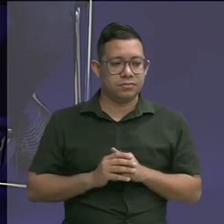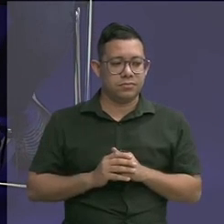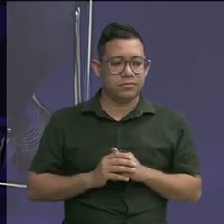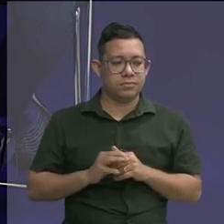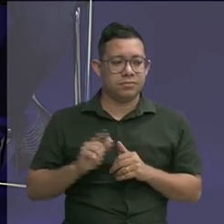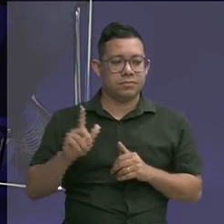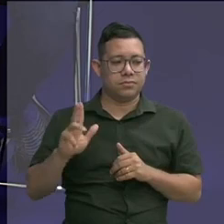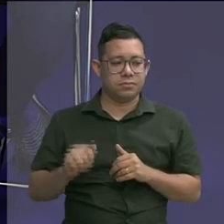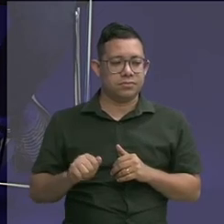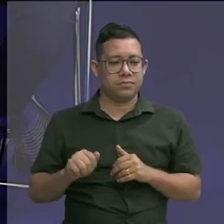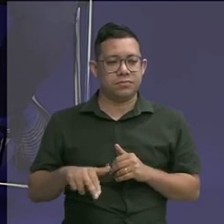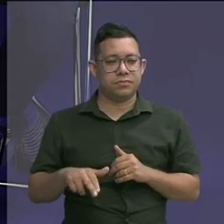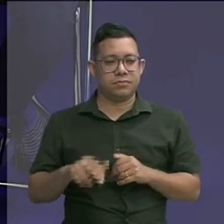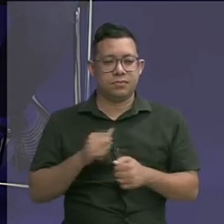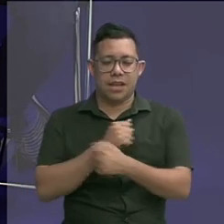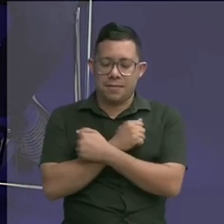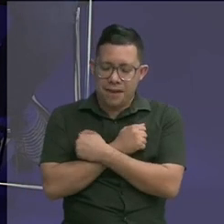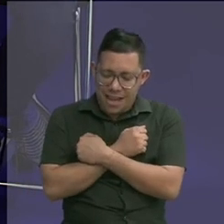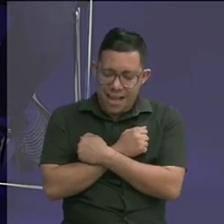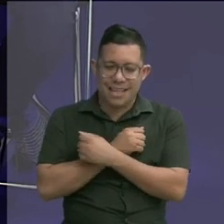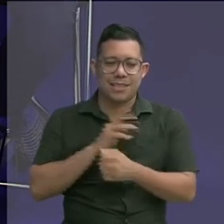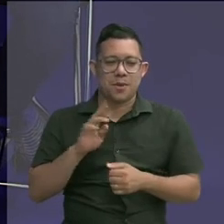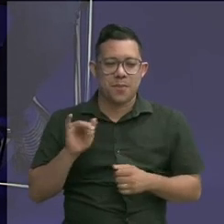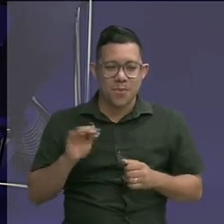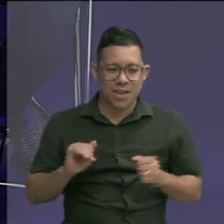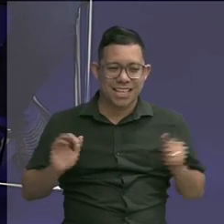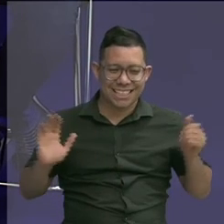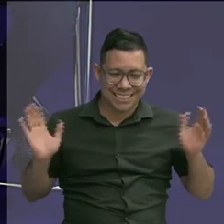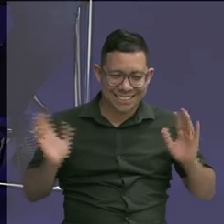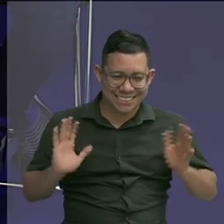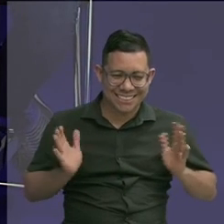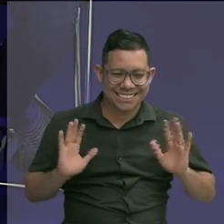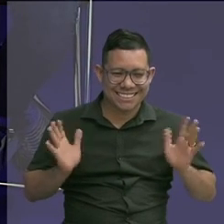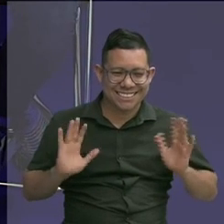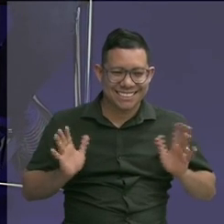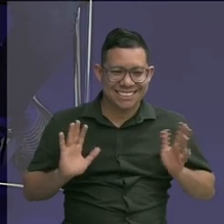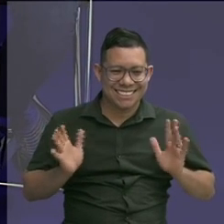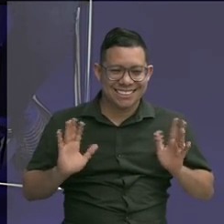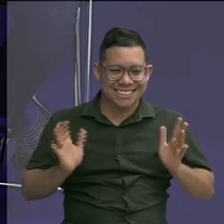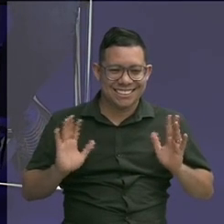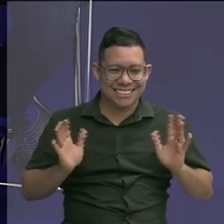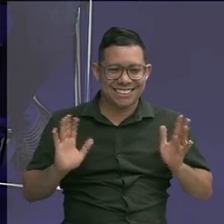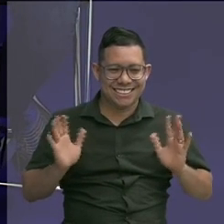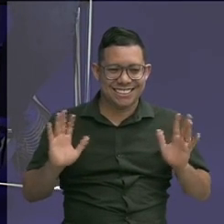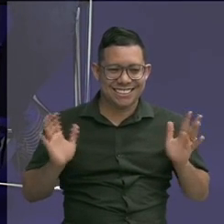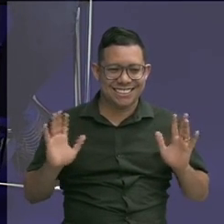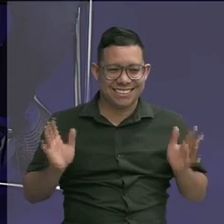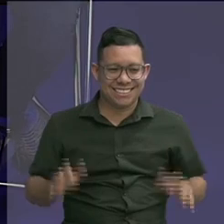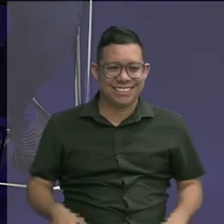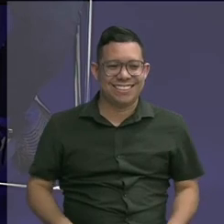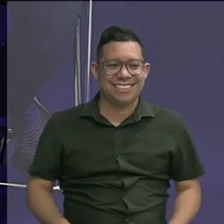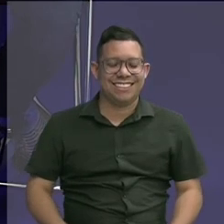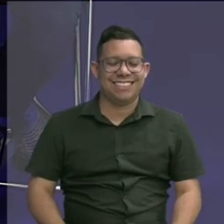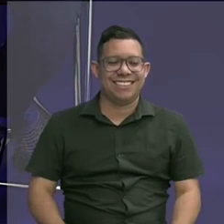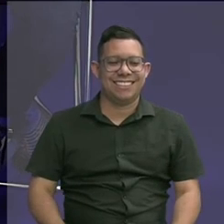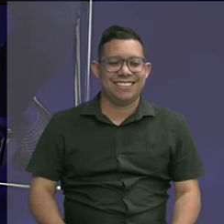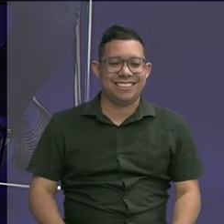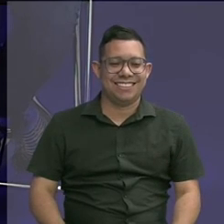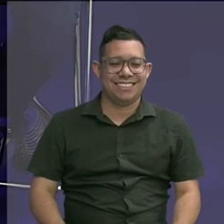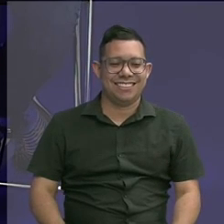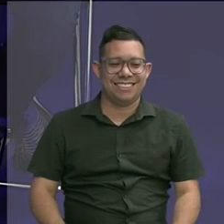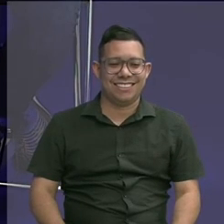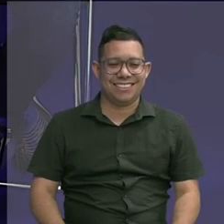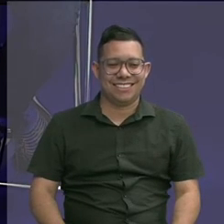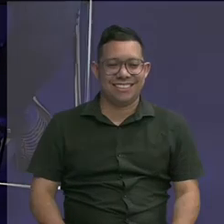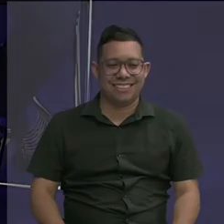Luan tá mandando tchau a Bruna também obrigada ó um beijo para vocês você e até a próxima